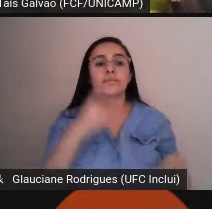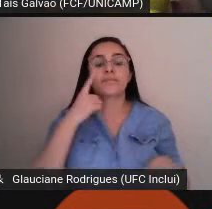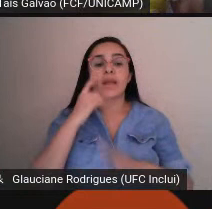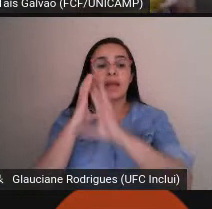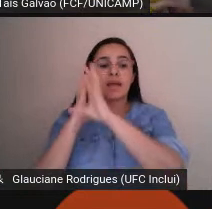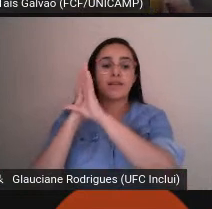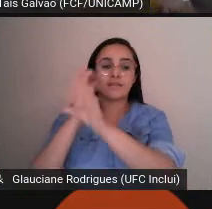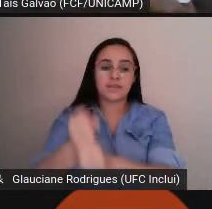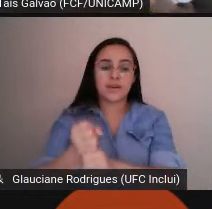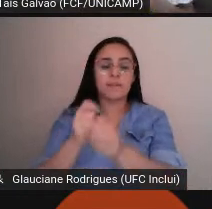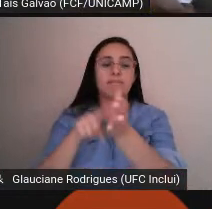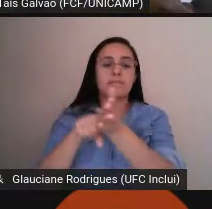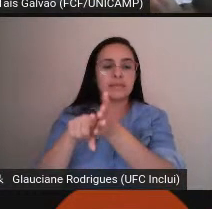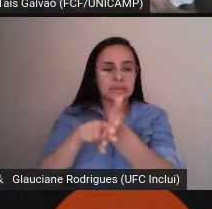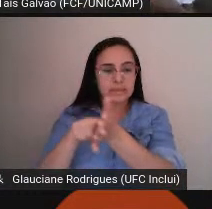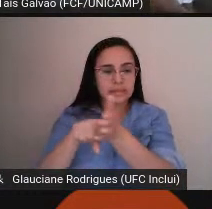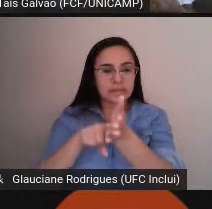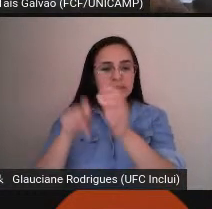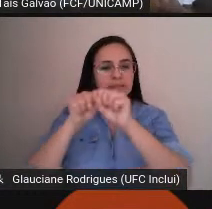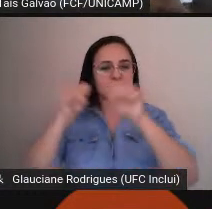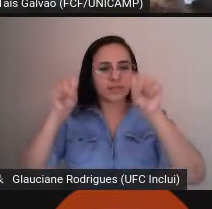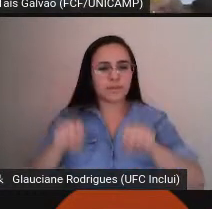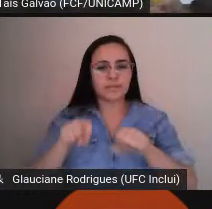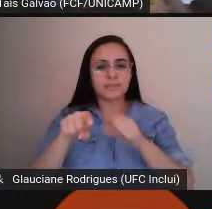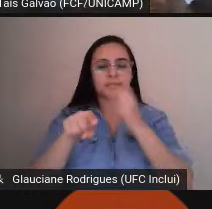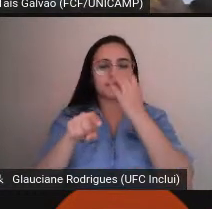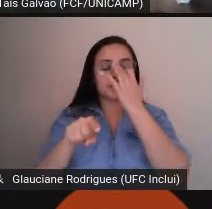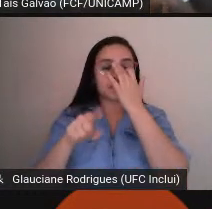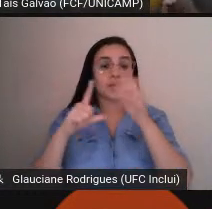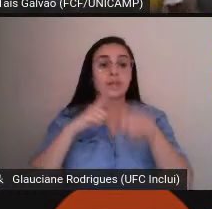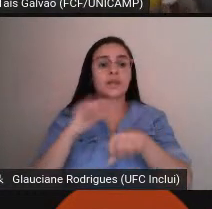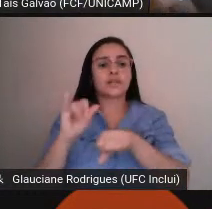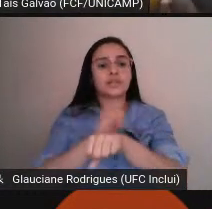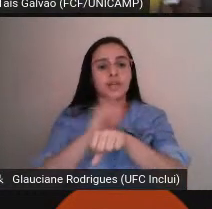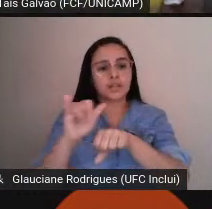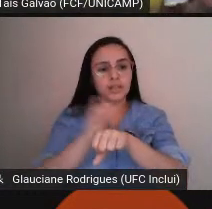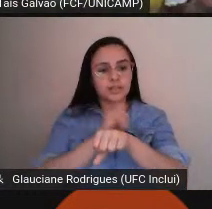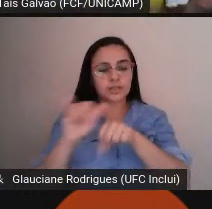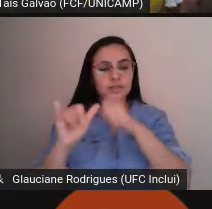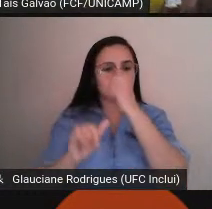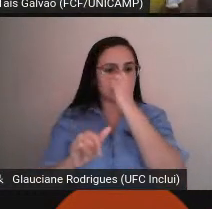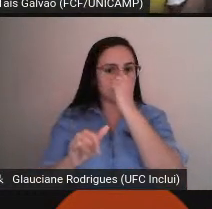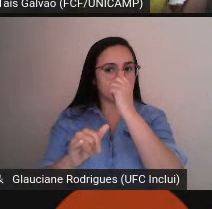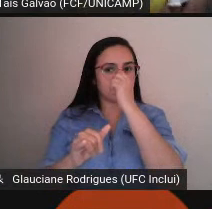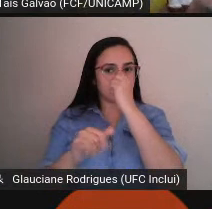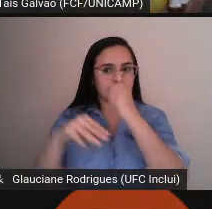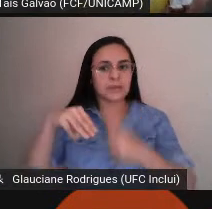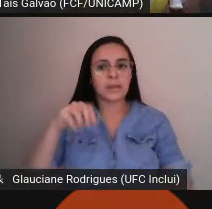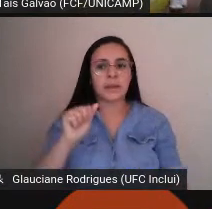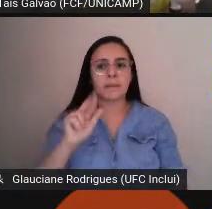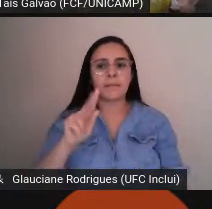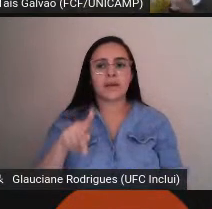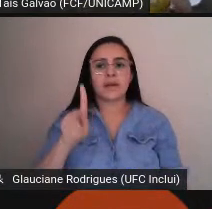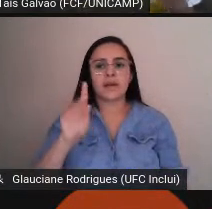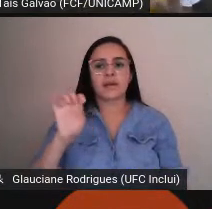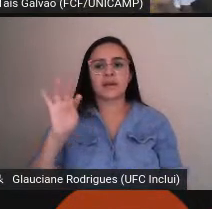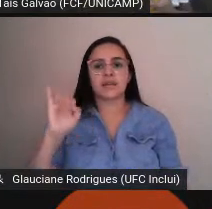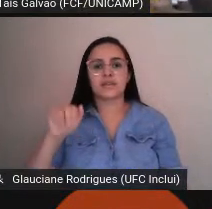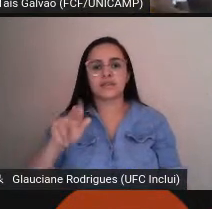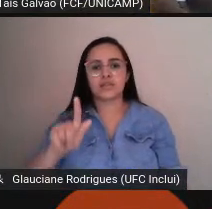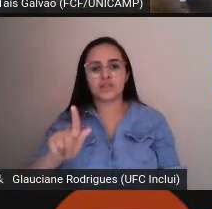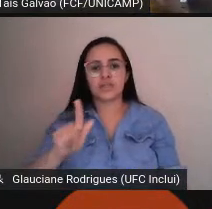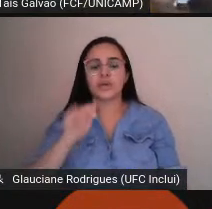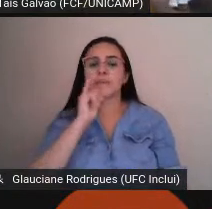ele traz ali no título, podem ser utilizadas como estratégia de marketing, né? Então, ele pegou especificamente os medicamentos